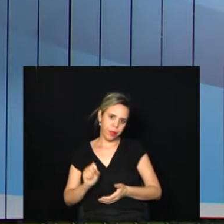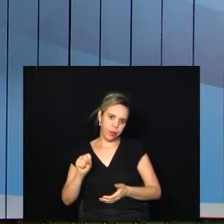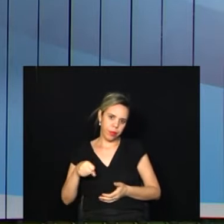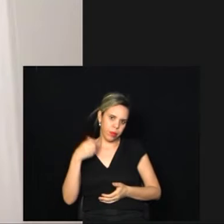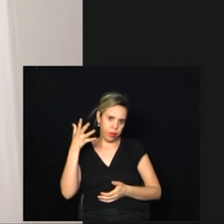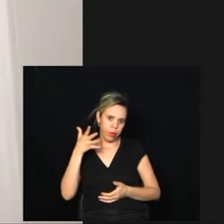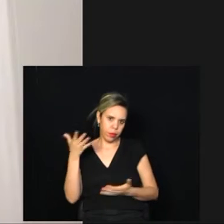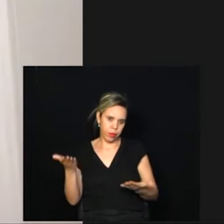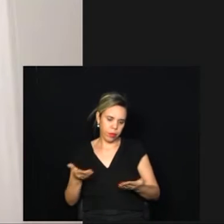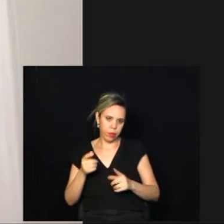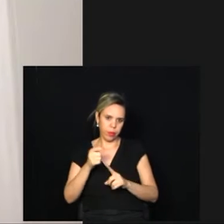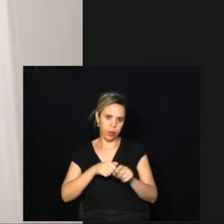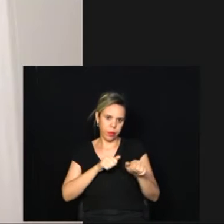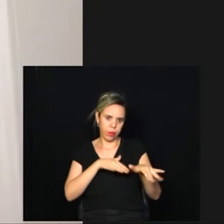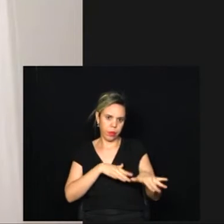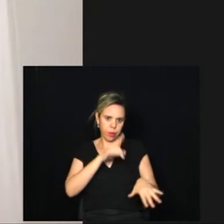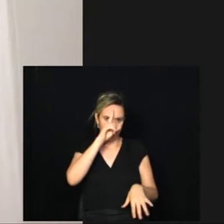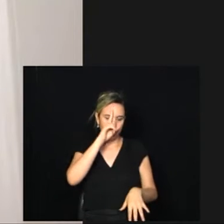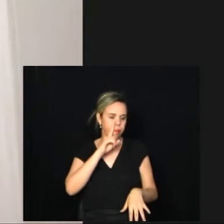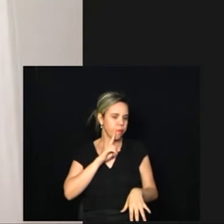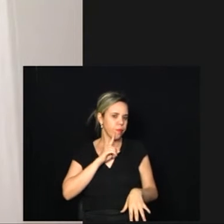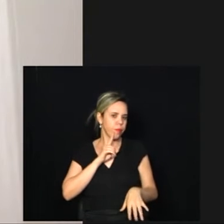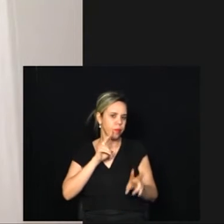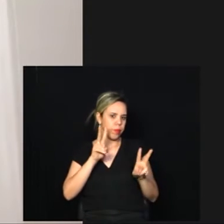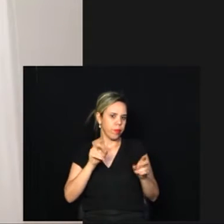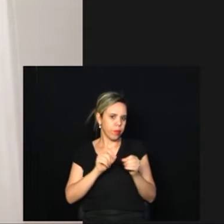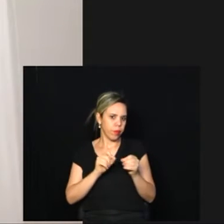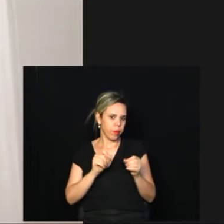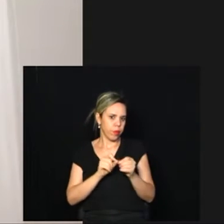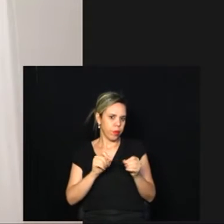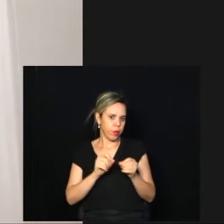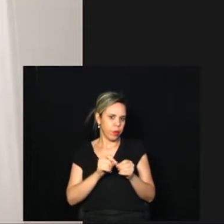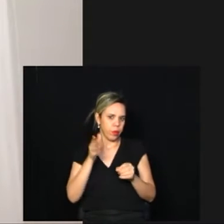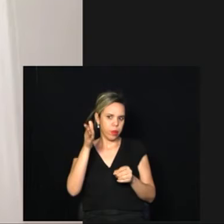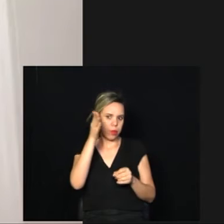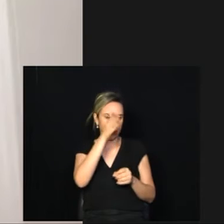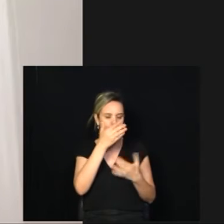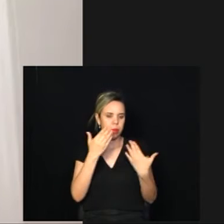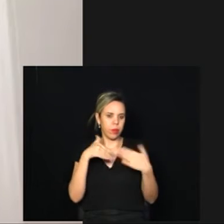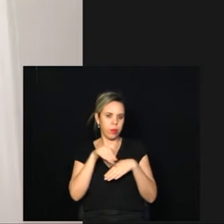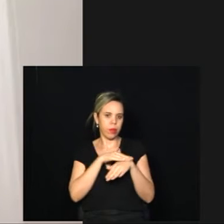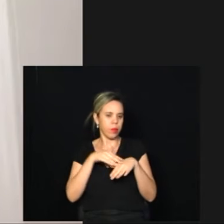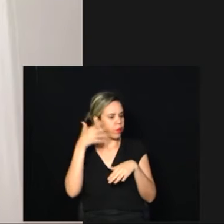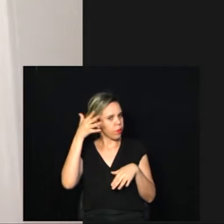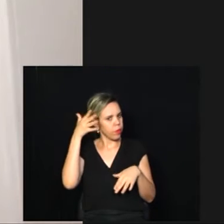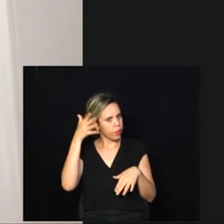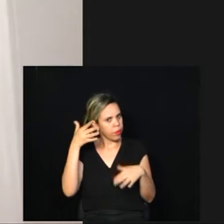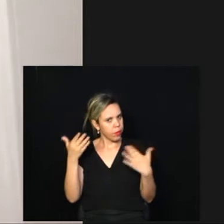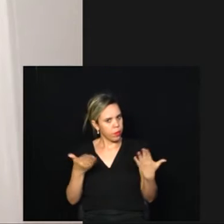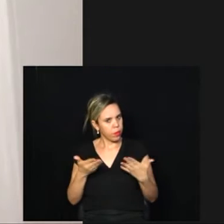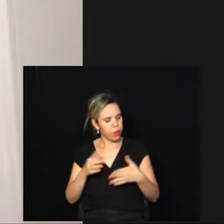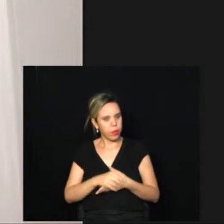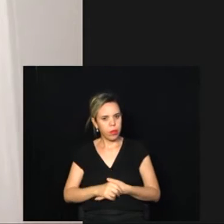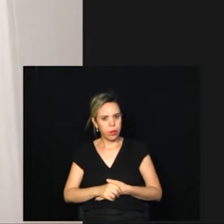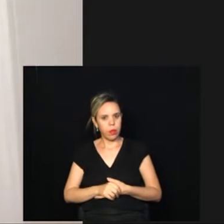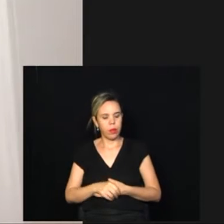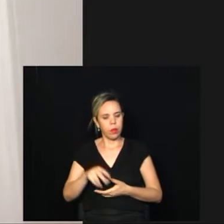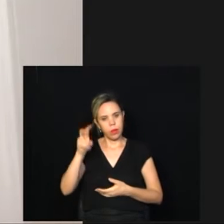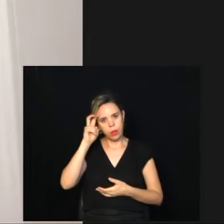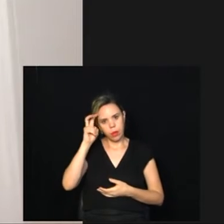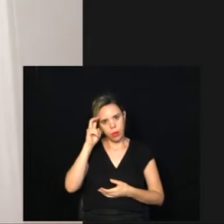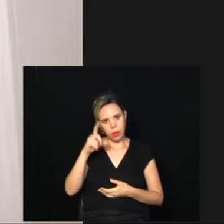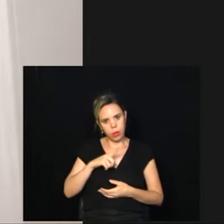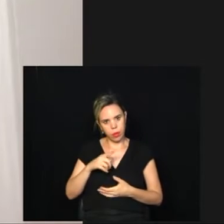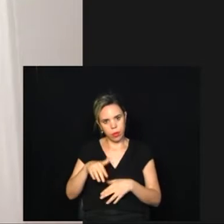dá... Agora, no mês de Setembro Amarelo, eu estou fazendo rodadas de conversa, palestras. Agora, na quinta-feira, vou